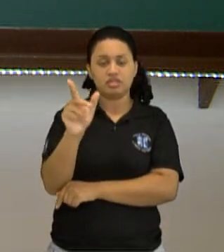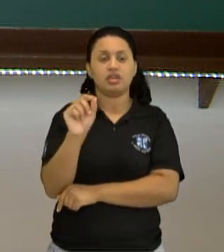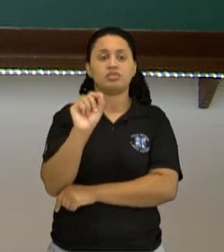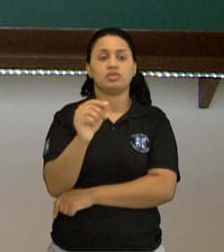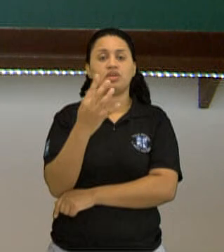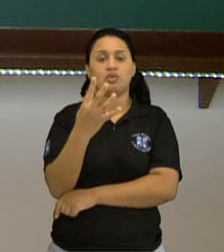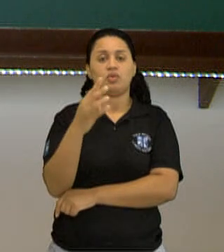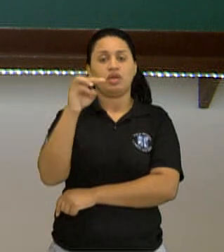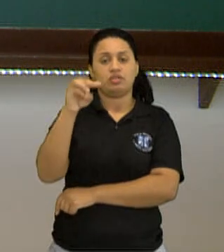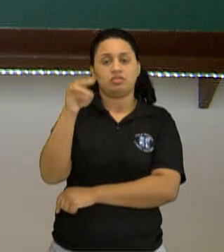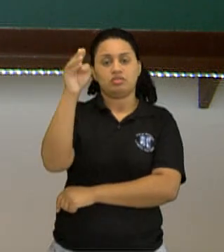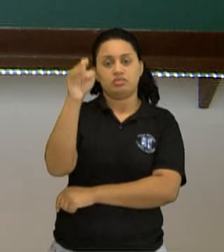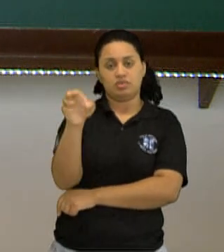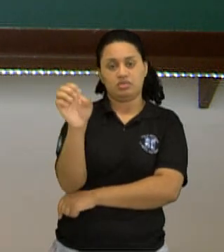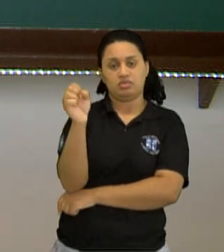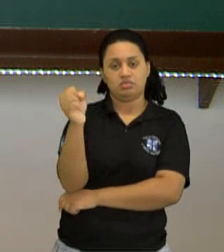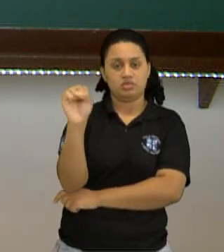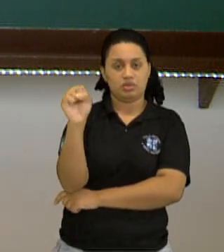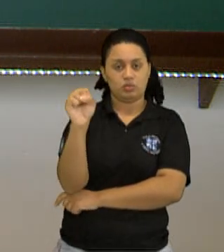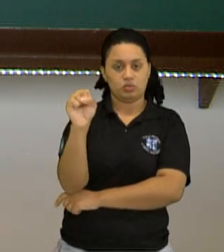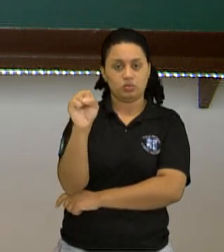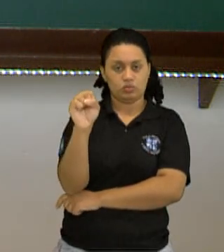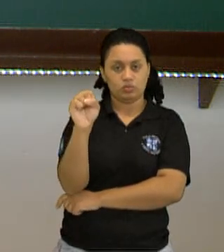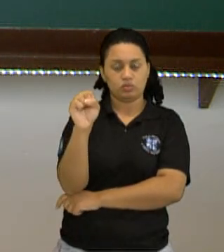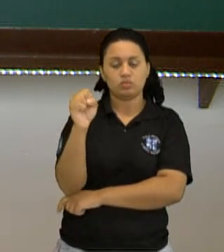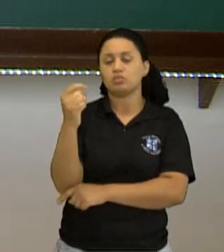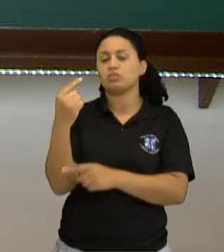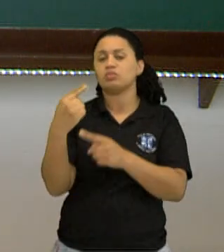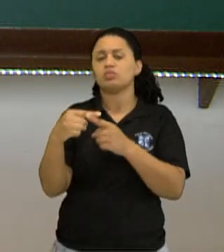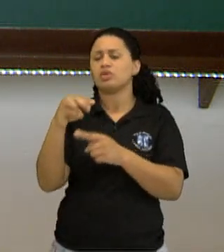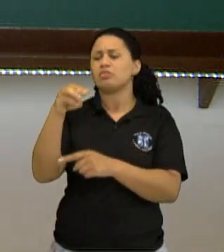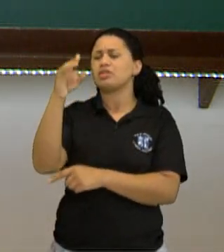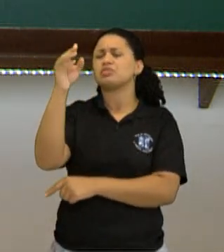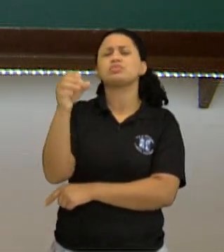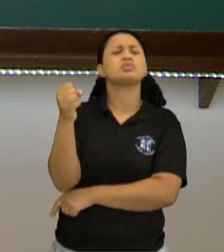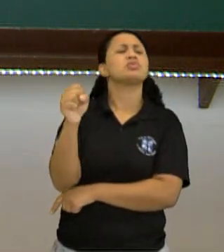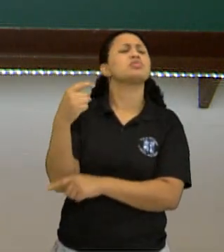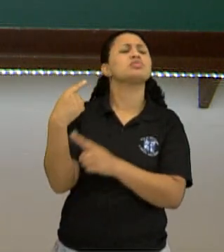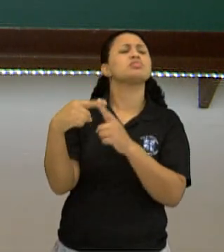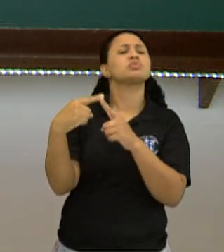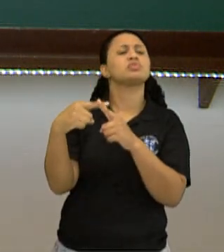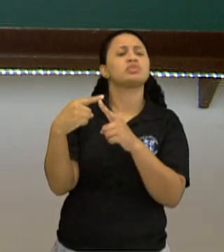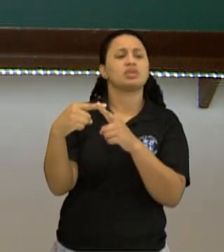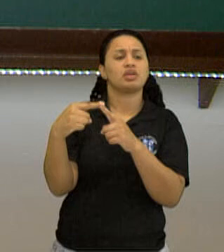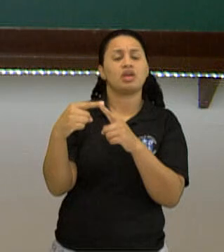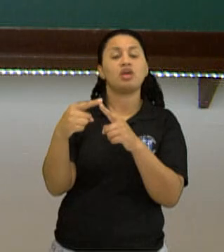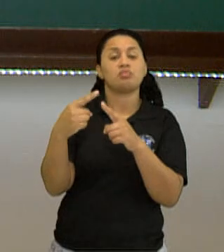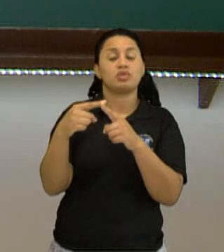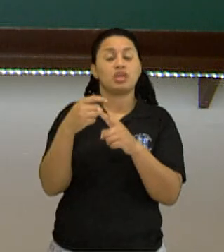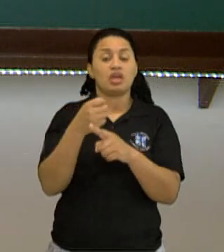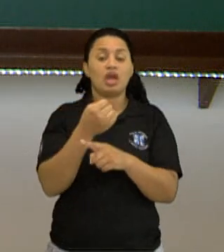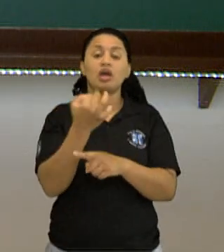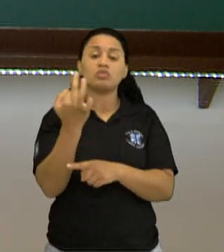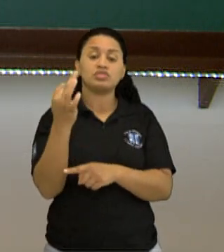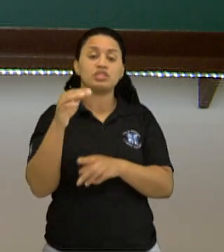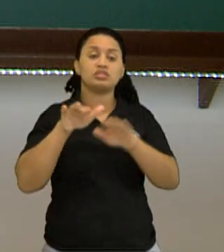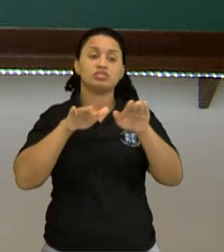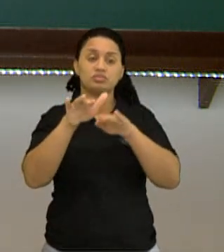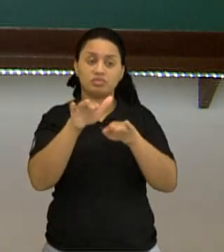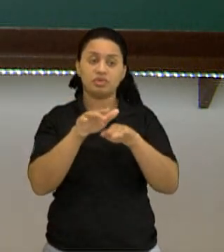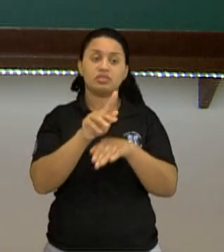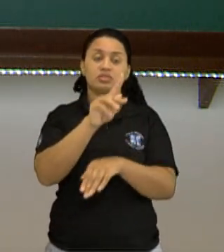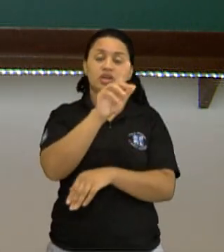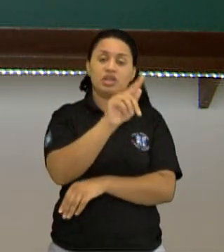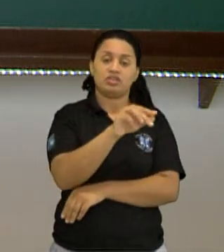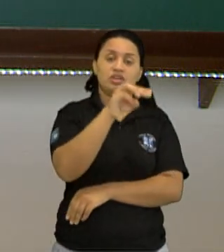de 4 metros por segundo. Por que metros por segundo? Porque a quantidade de movimento do mentor está em quilograma